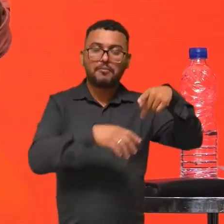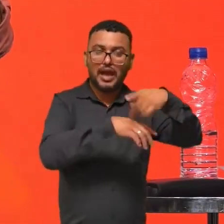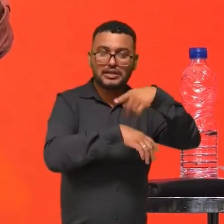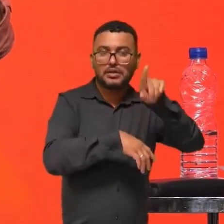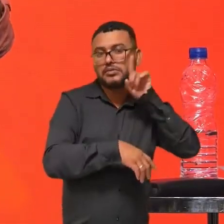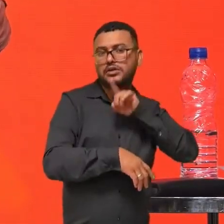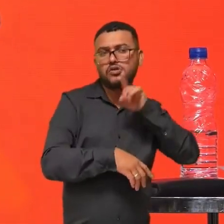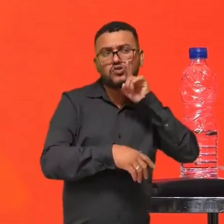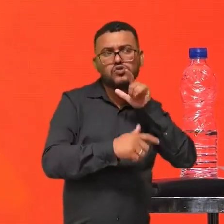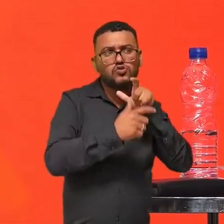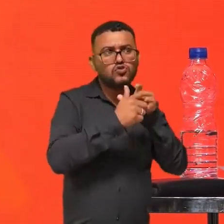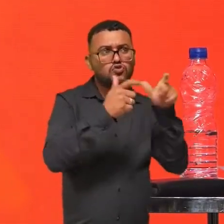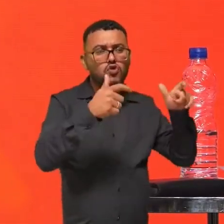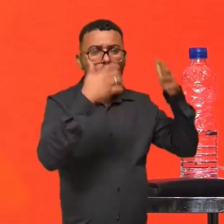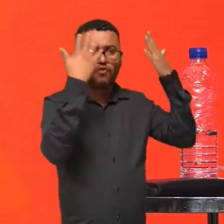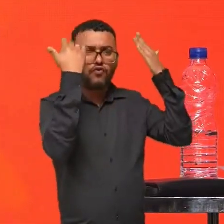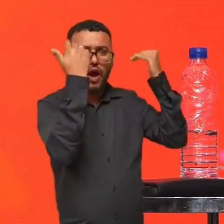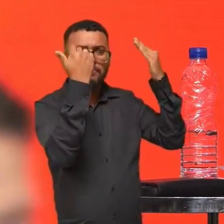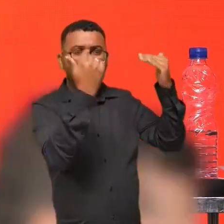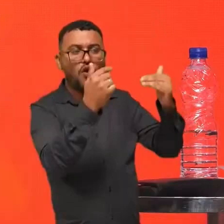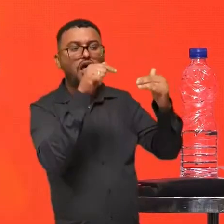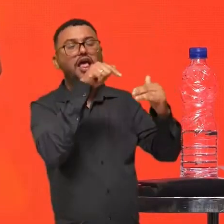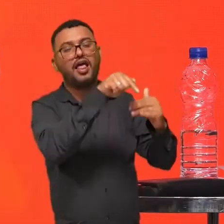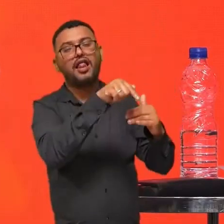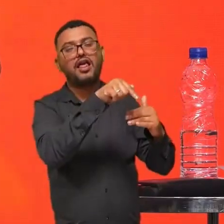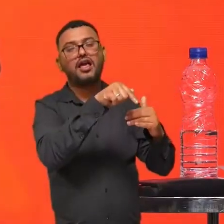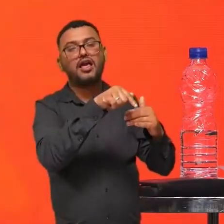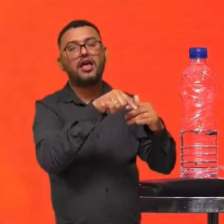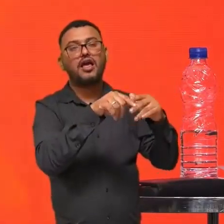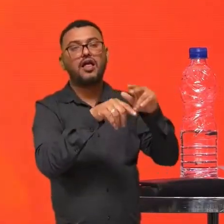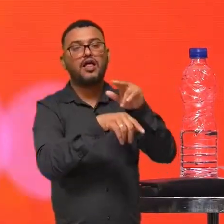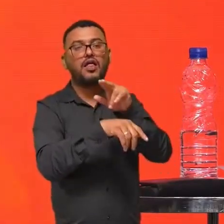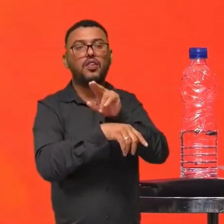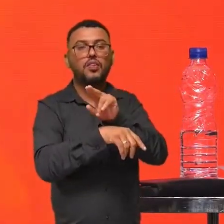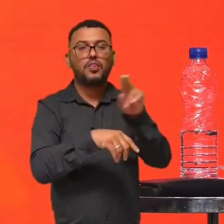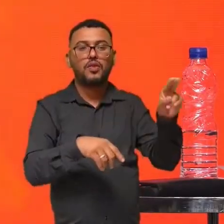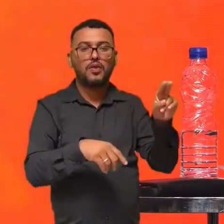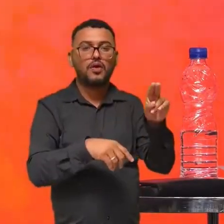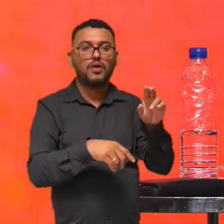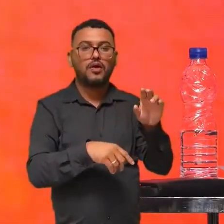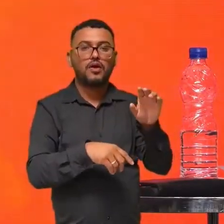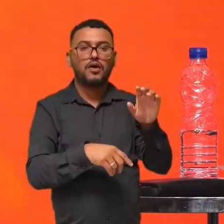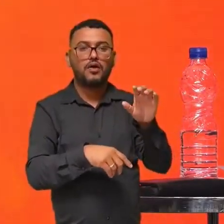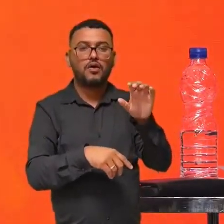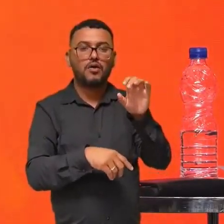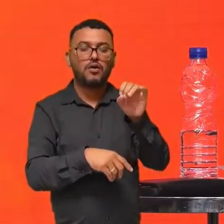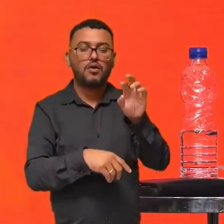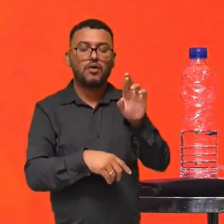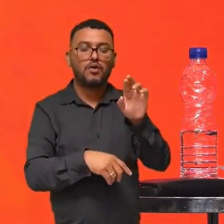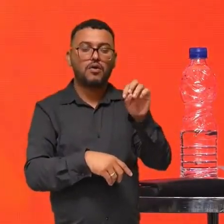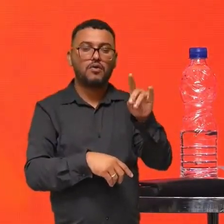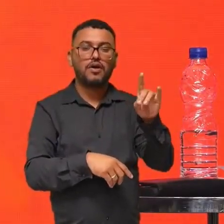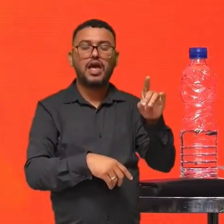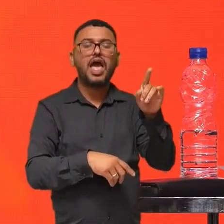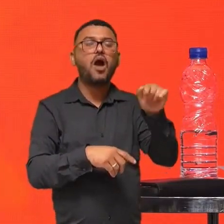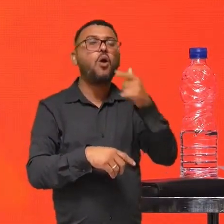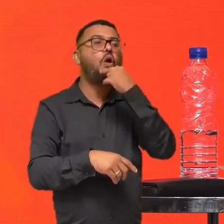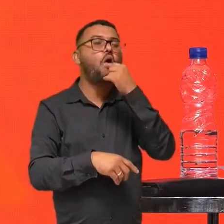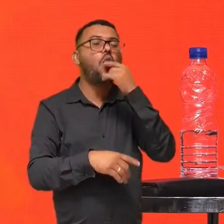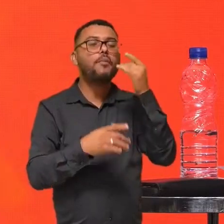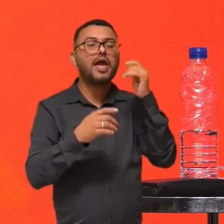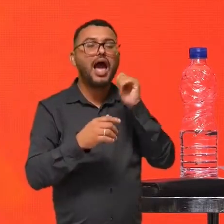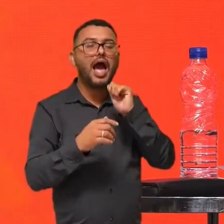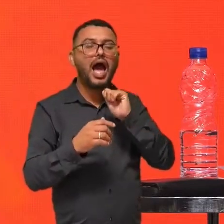maior aceitação, chamava-se Ronald Reagan, que era um ator. A coisa mais importante no dia